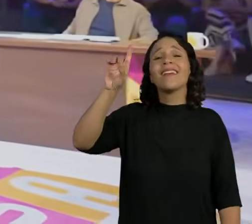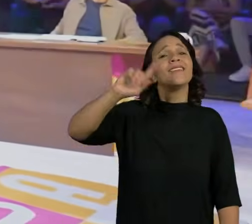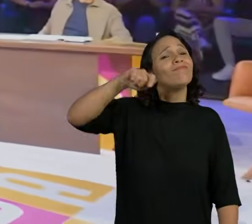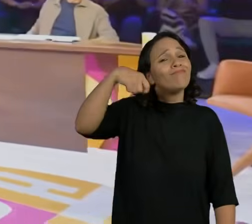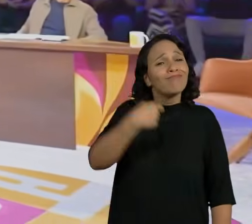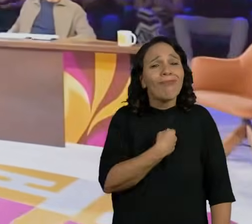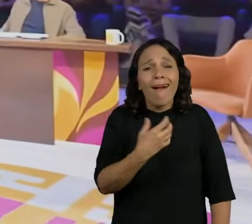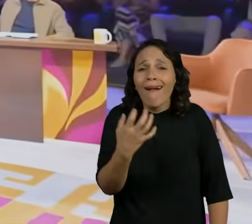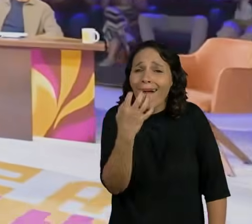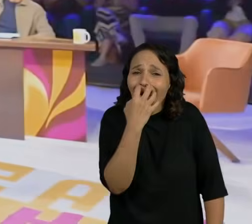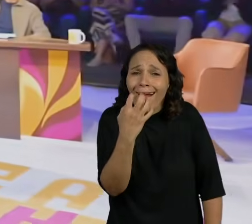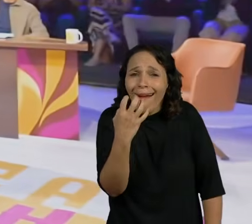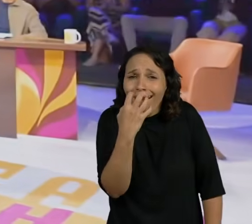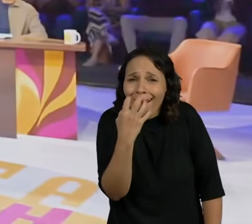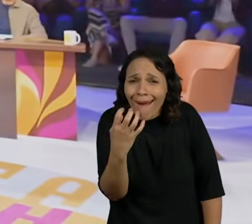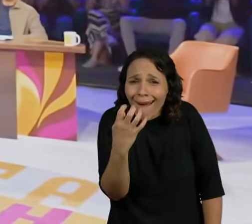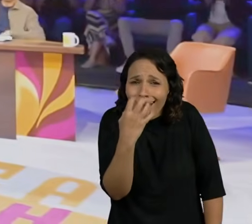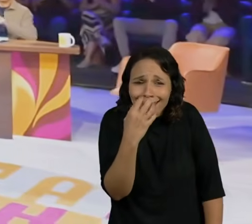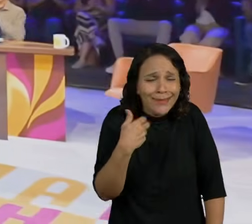I did not dog no.